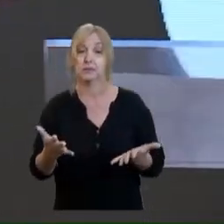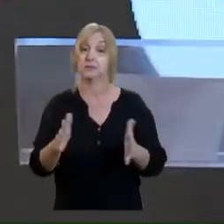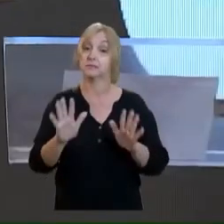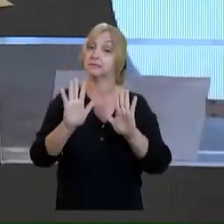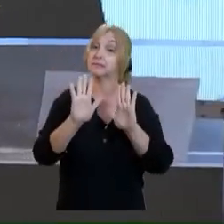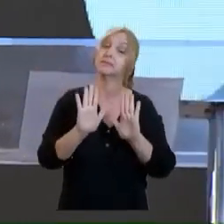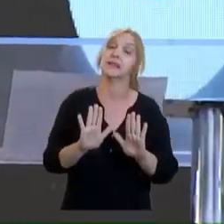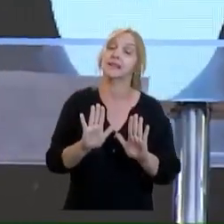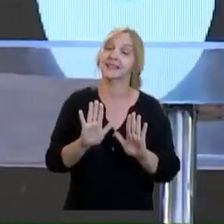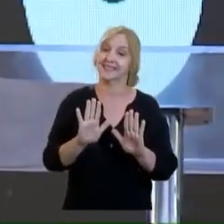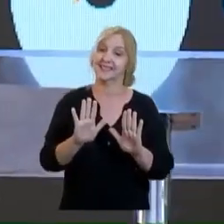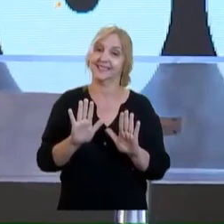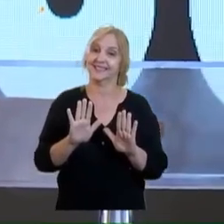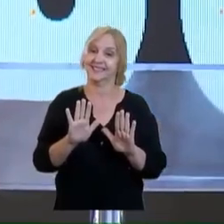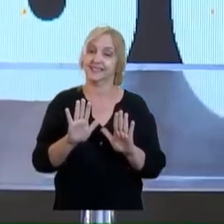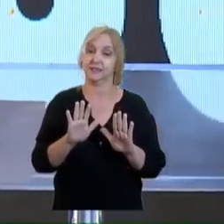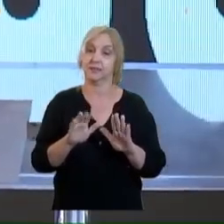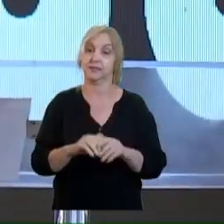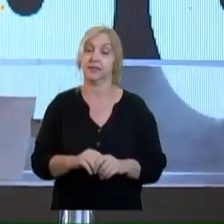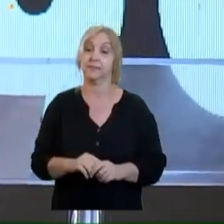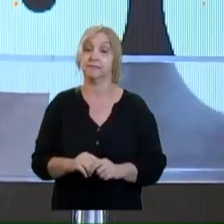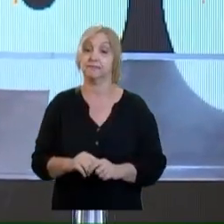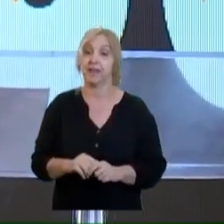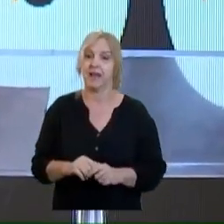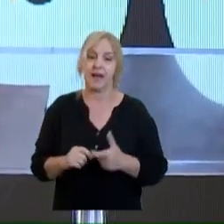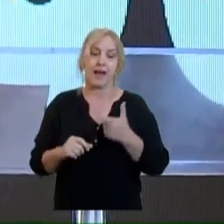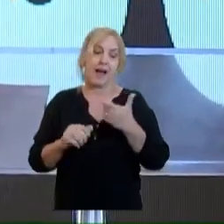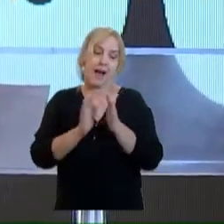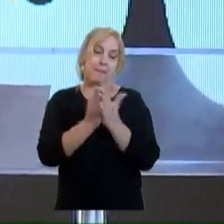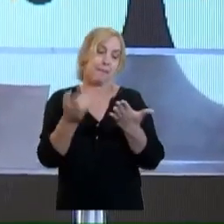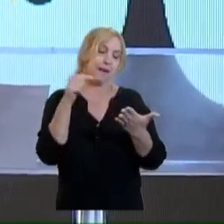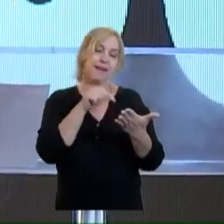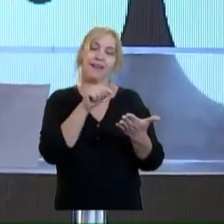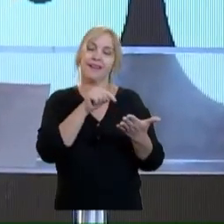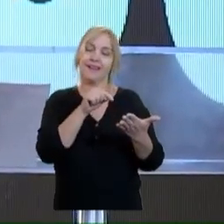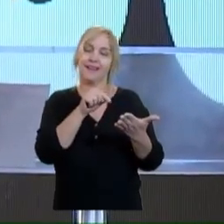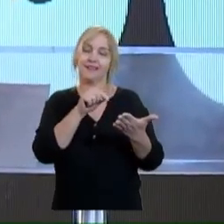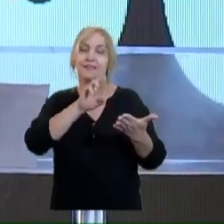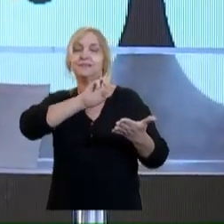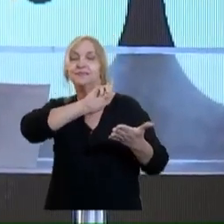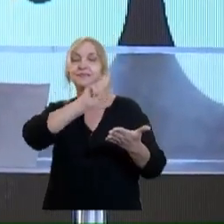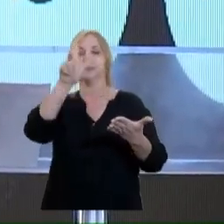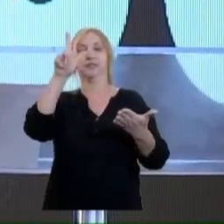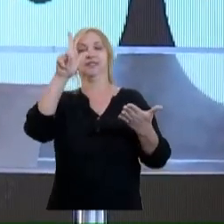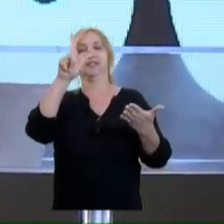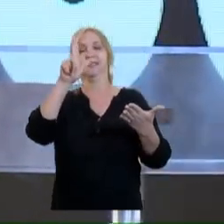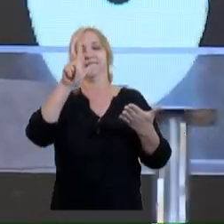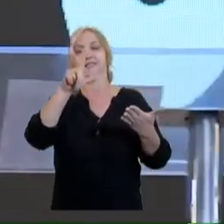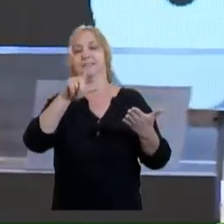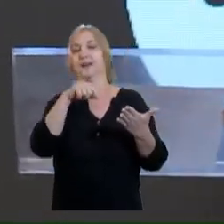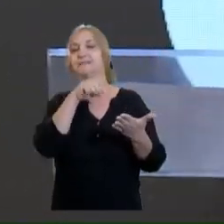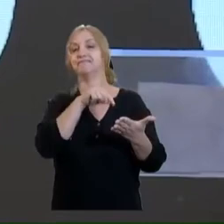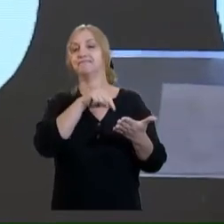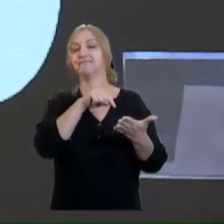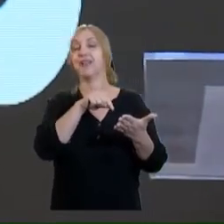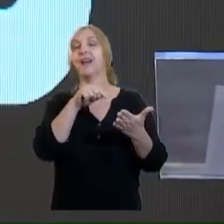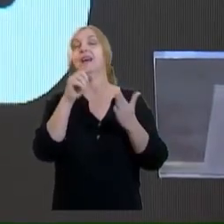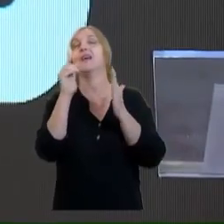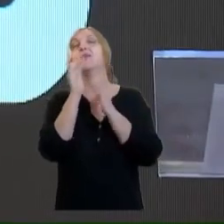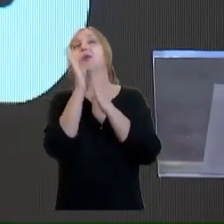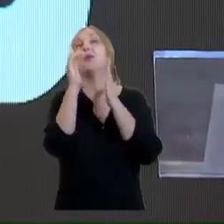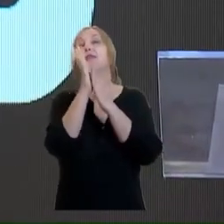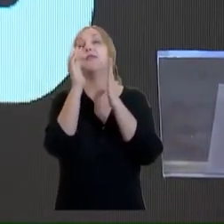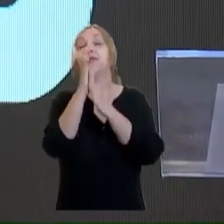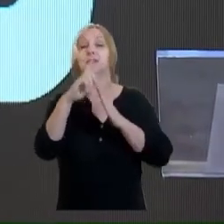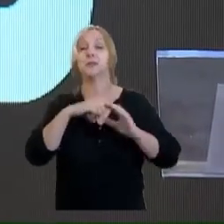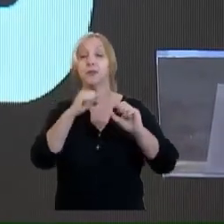quando você tem a palavra do Senhor, as coisas mudam. Há um poder tremendo no louvor.